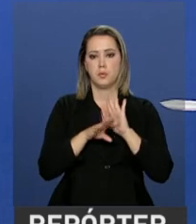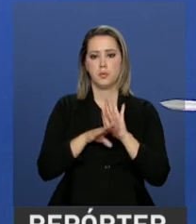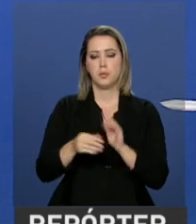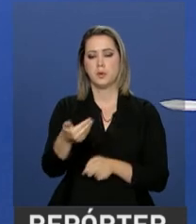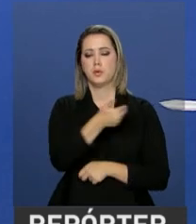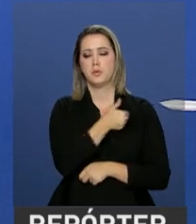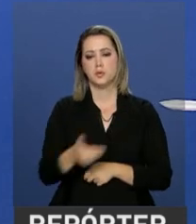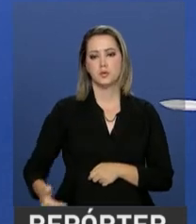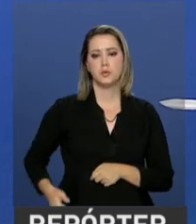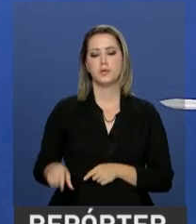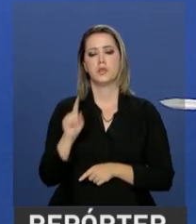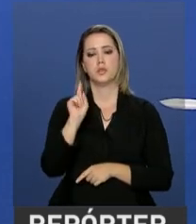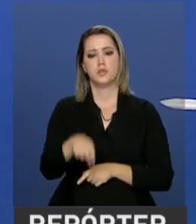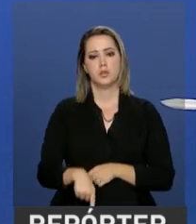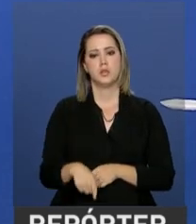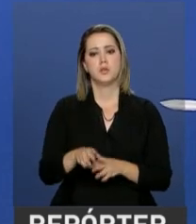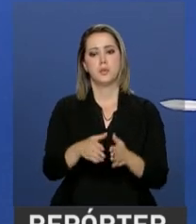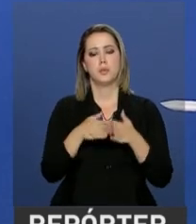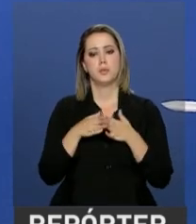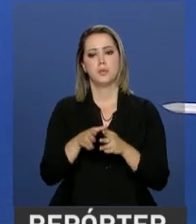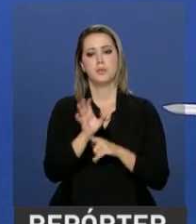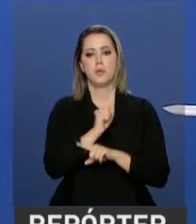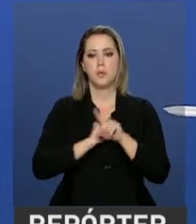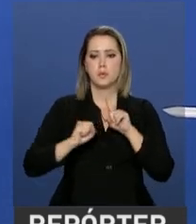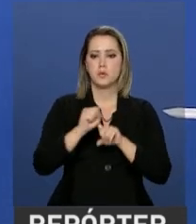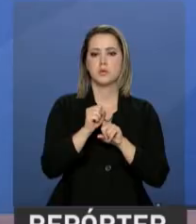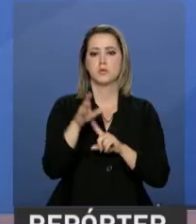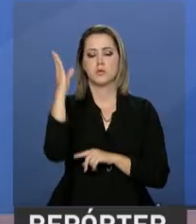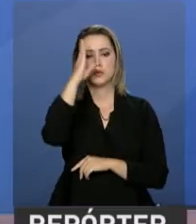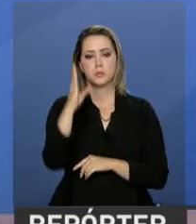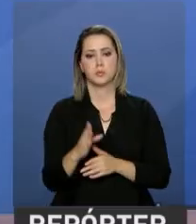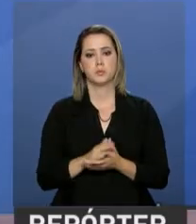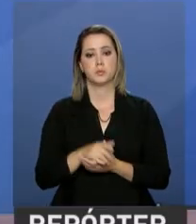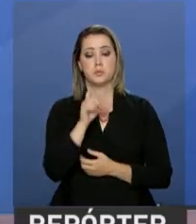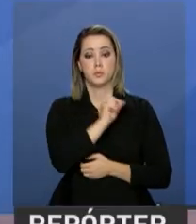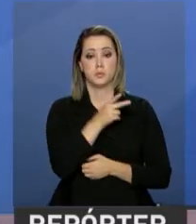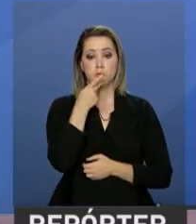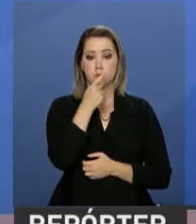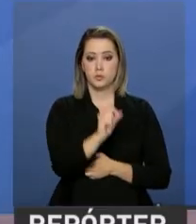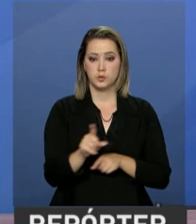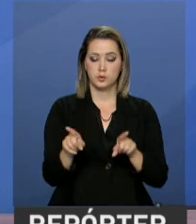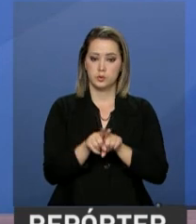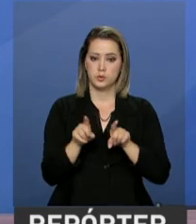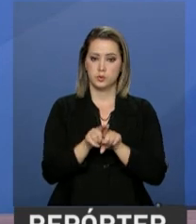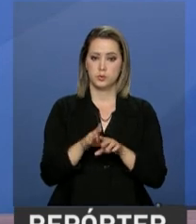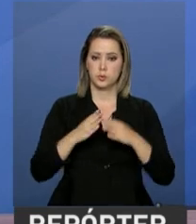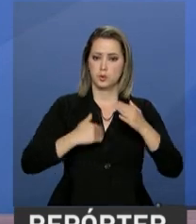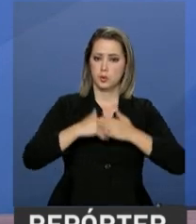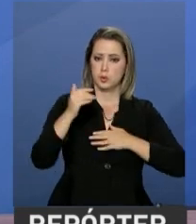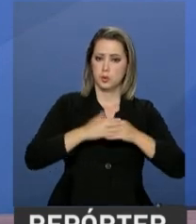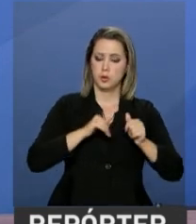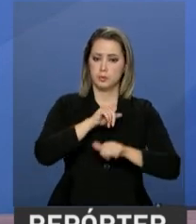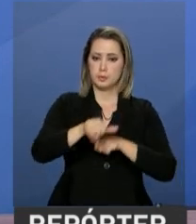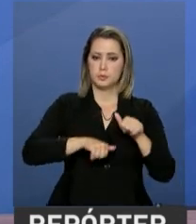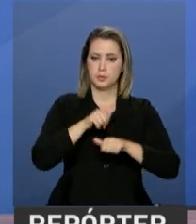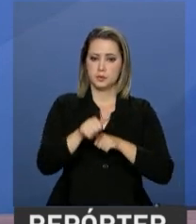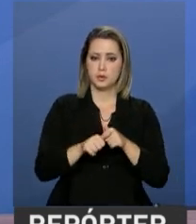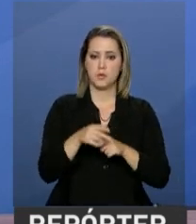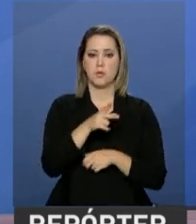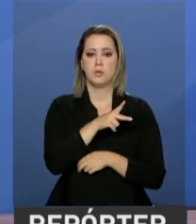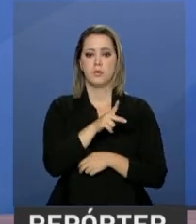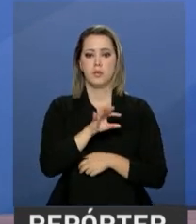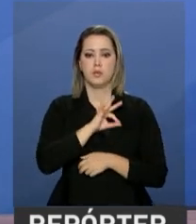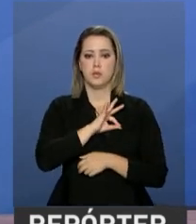Estado, é uma vontade de Estado, é demanda da sociedade brasileira. O ministro também disse que qualquer mudança na Polícia